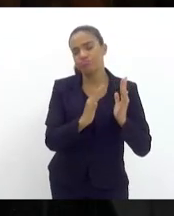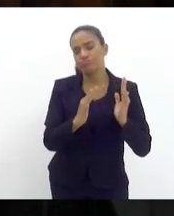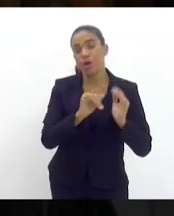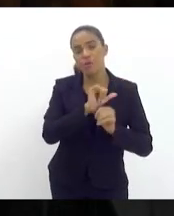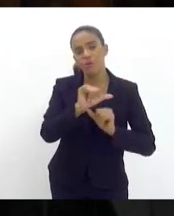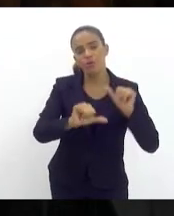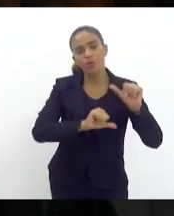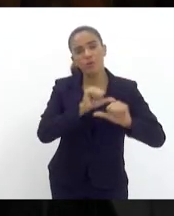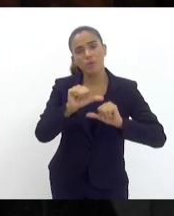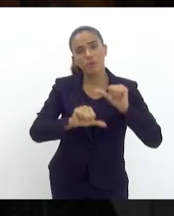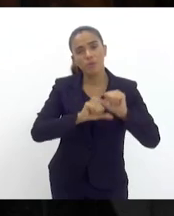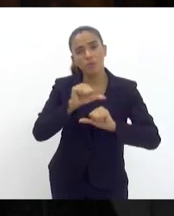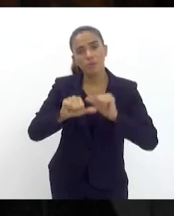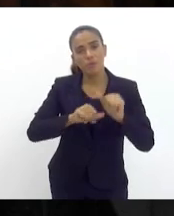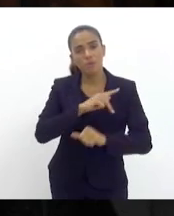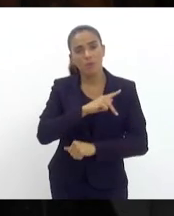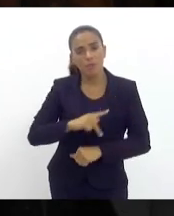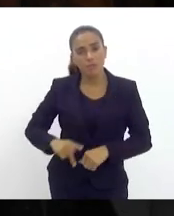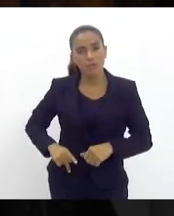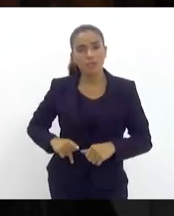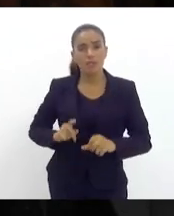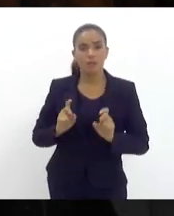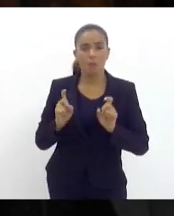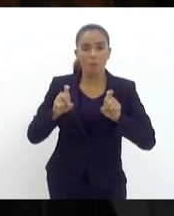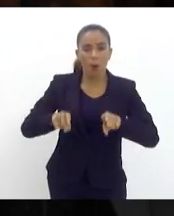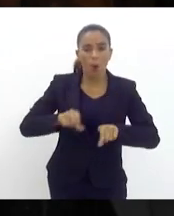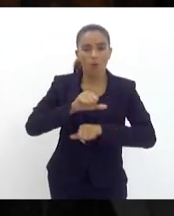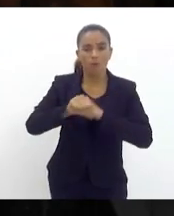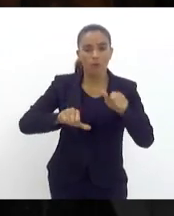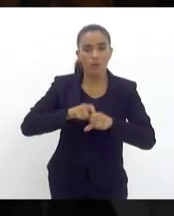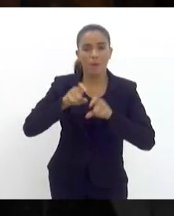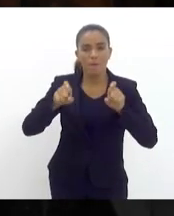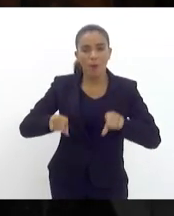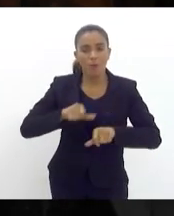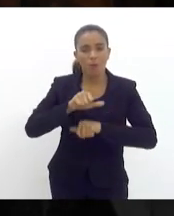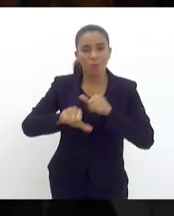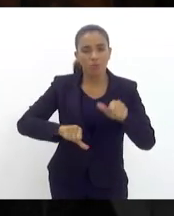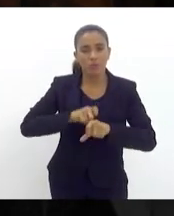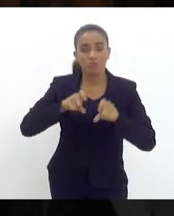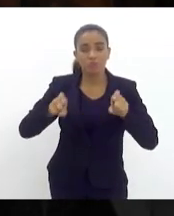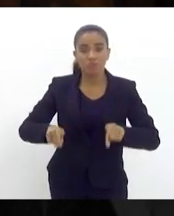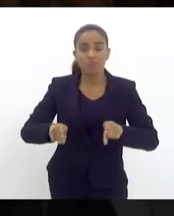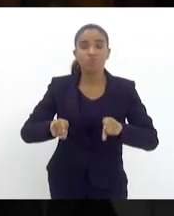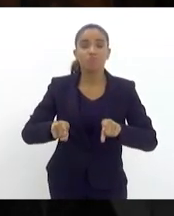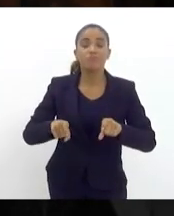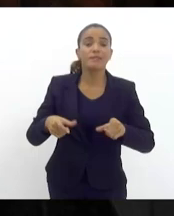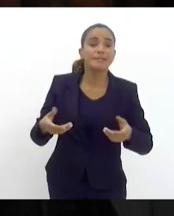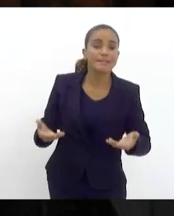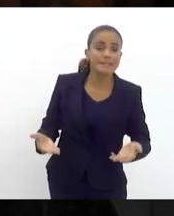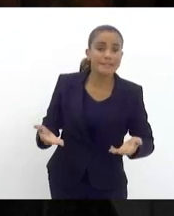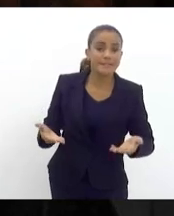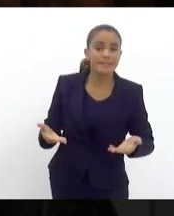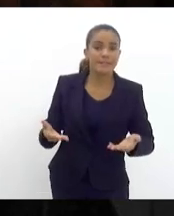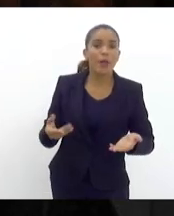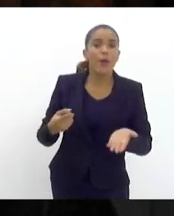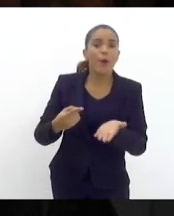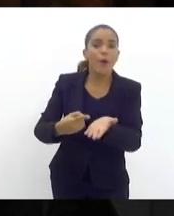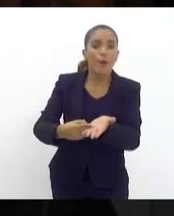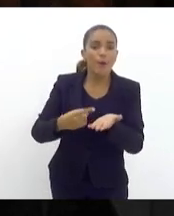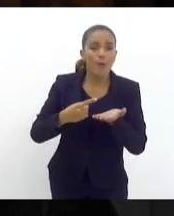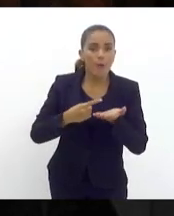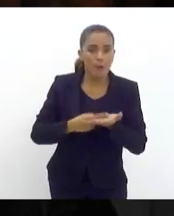mudam-se os presidentes da República e o pacto